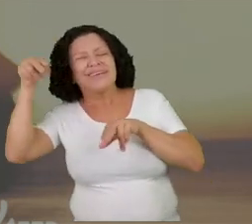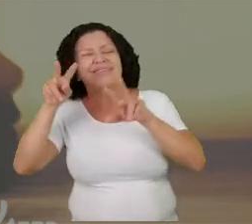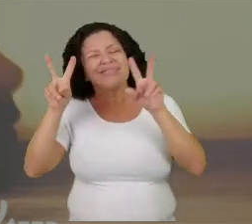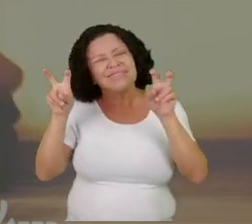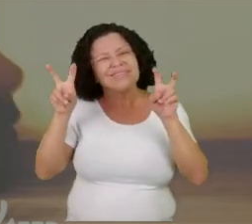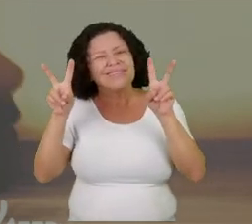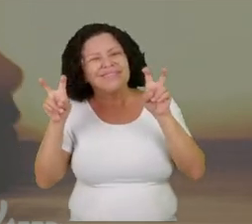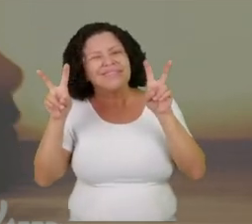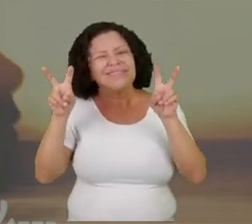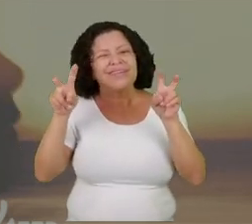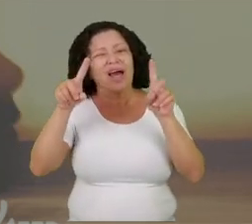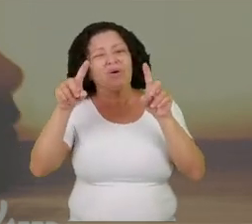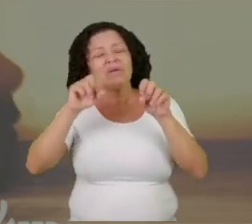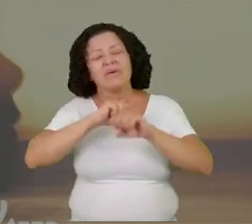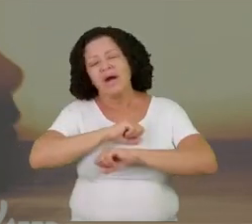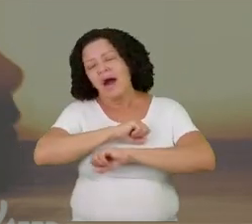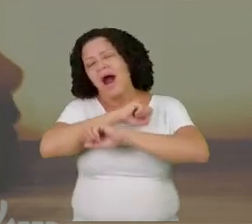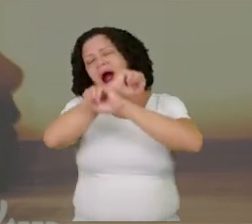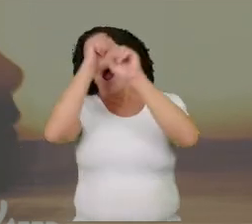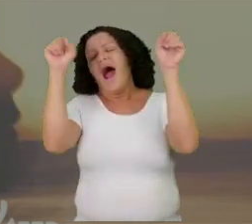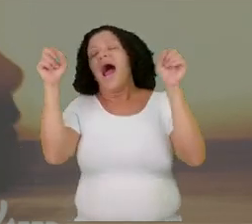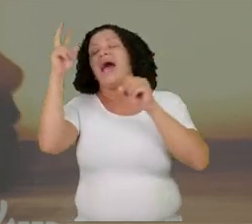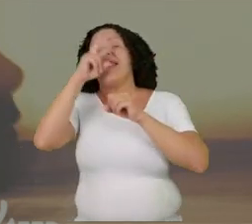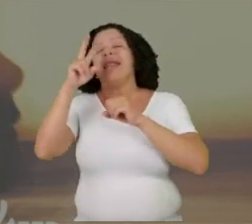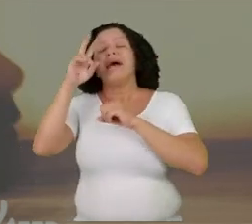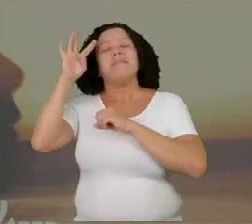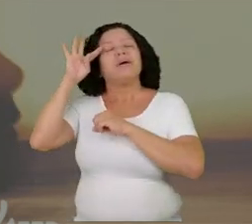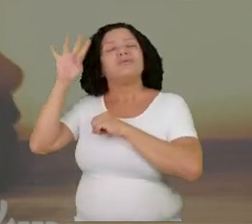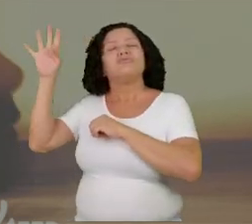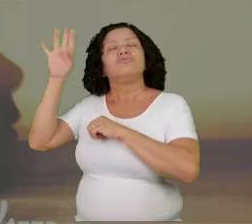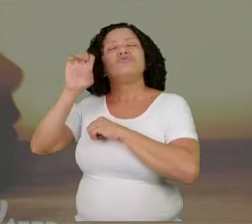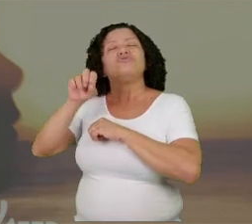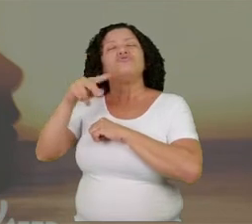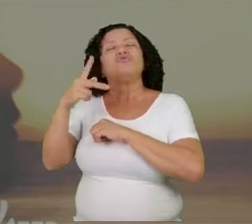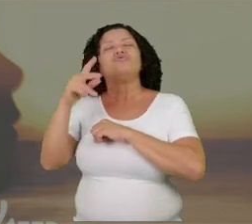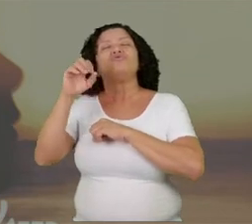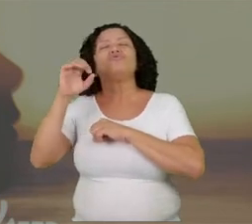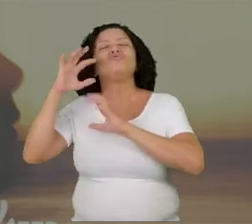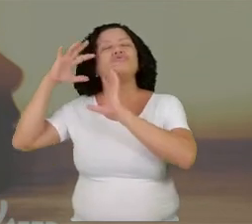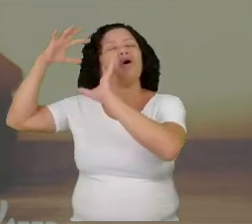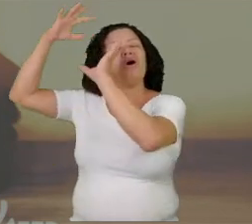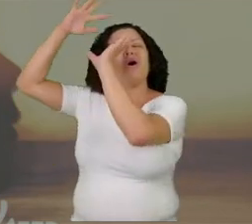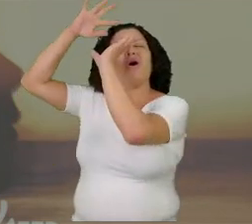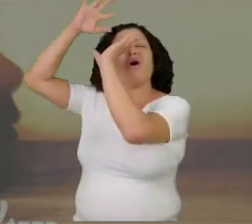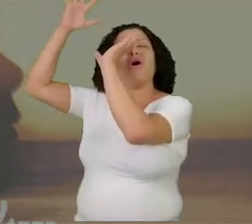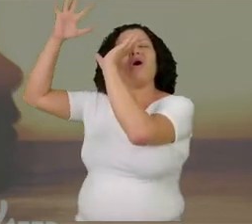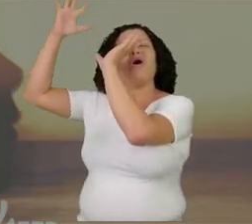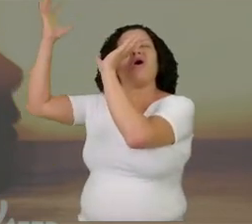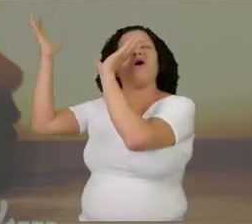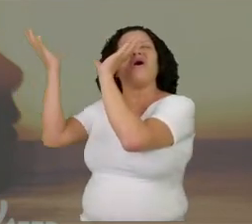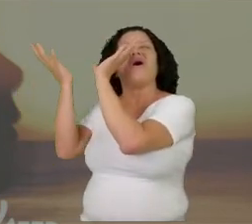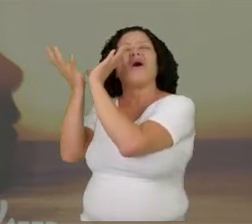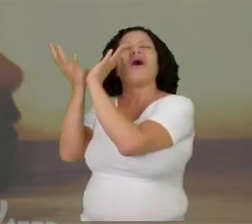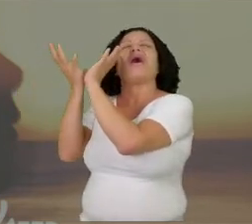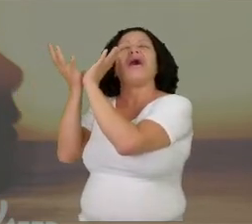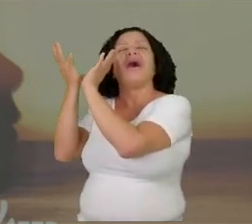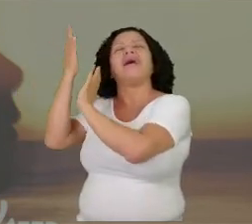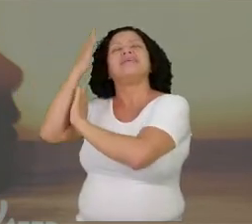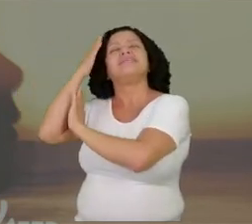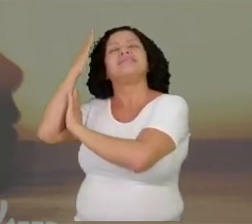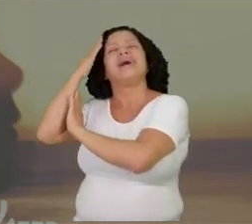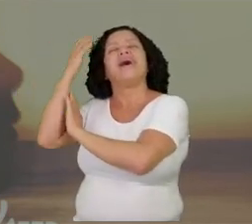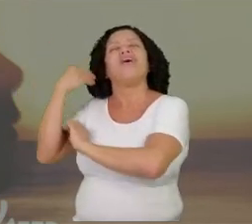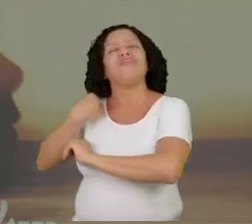aspas. E quando acordamos e nos lembramos daqueles sonhos, né, nós temos a sensação de que vivemos aquilo com